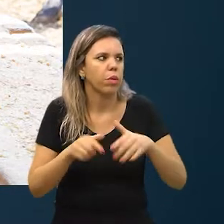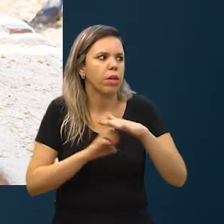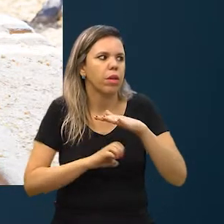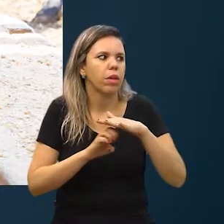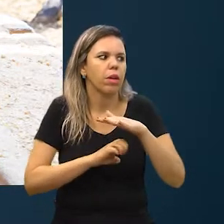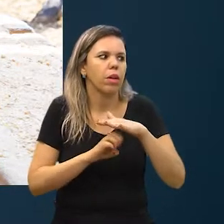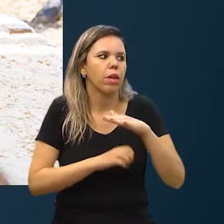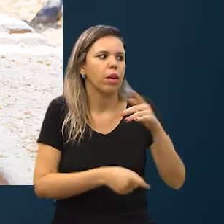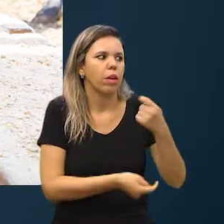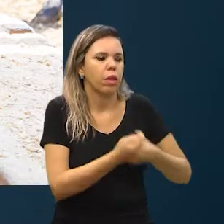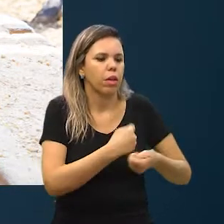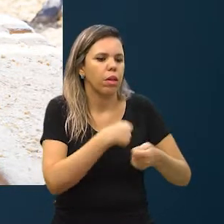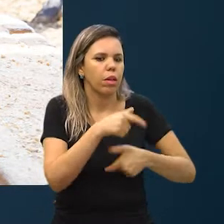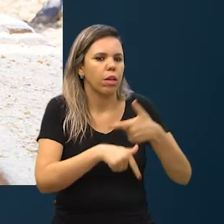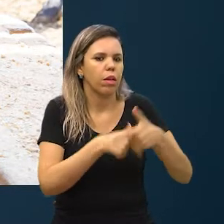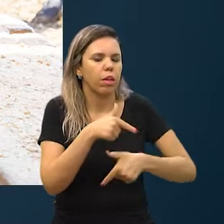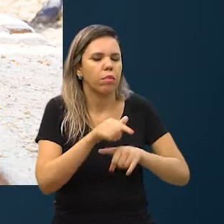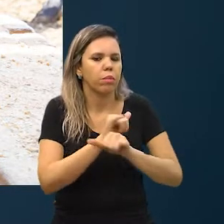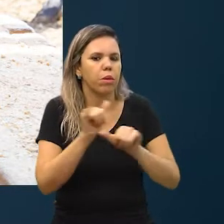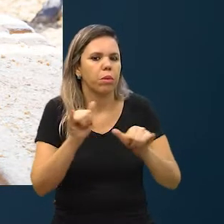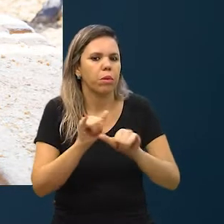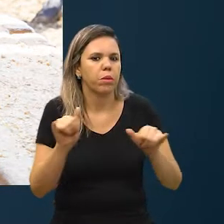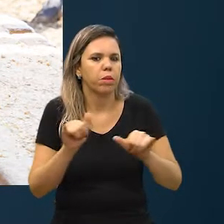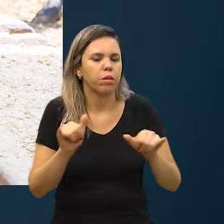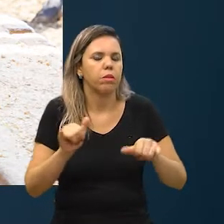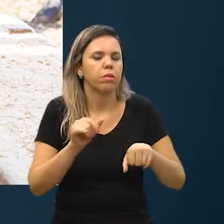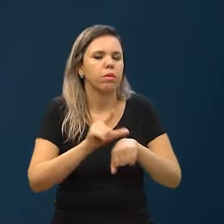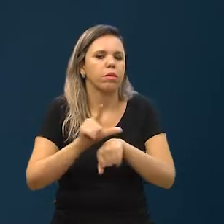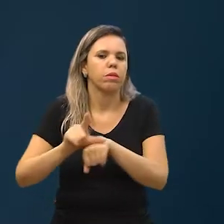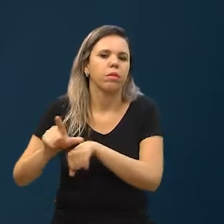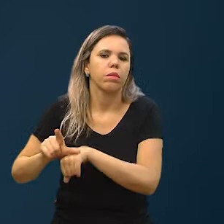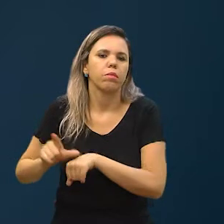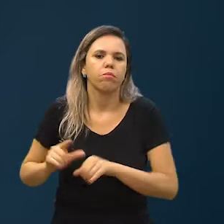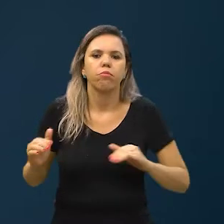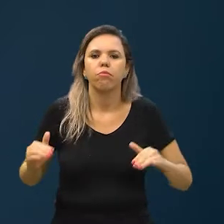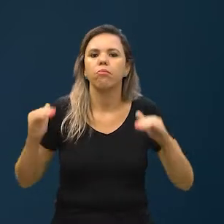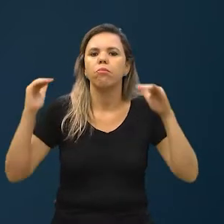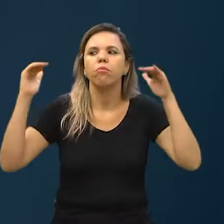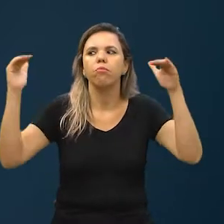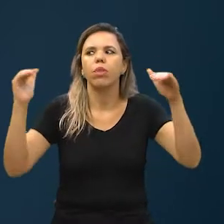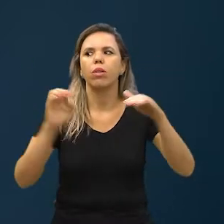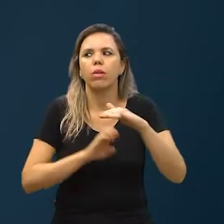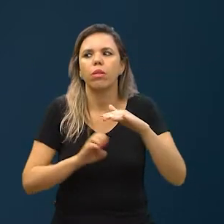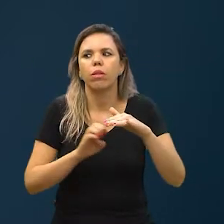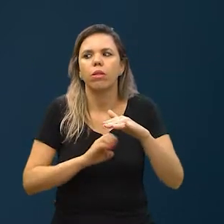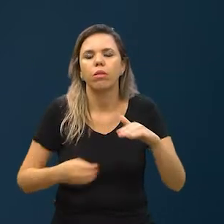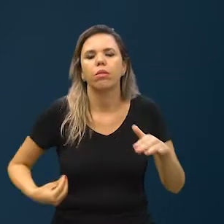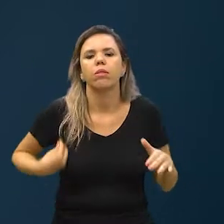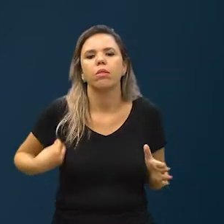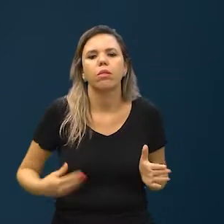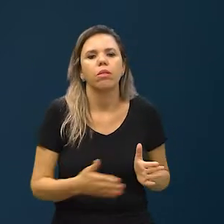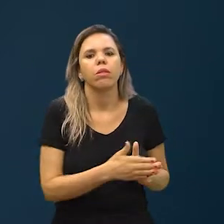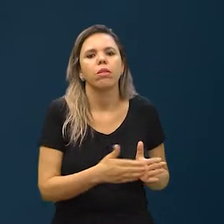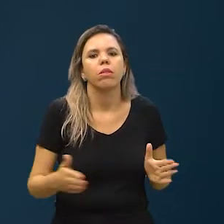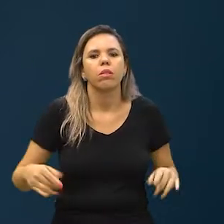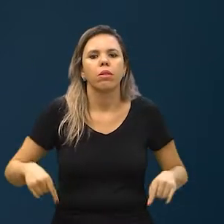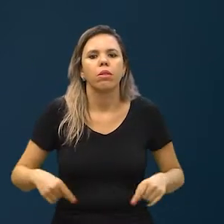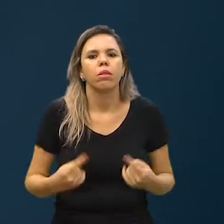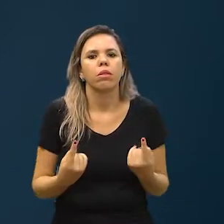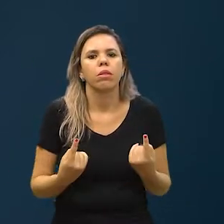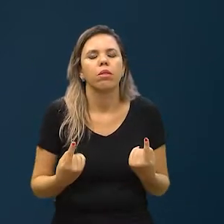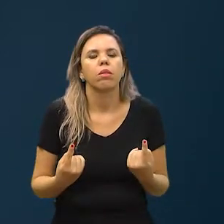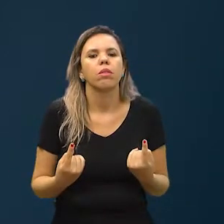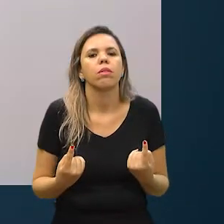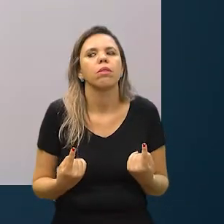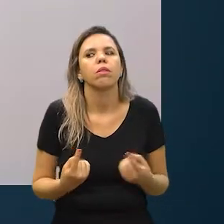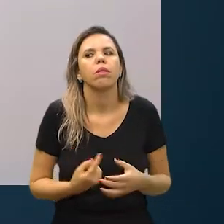do agronegócio, trabalhei na área de marketing comercial de grandes multinacionais, e por estar passando por desafios, né, intrínsecos